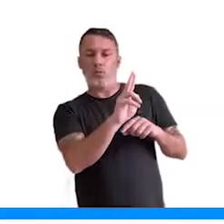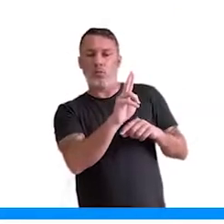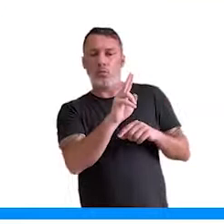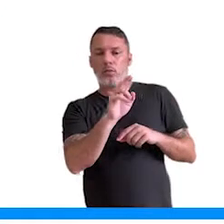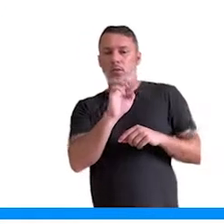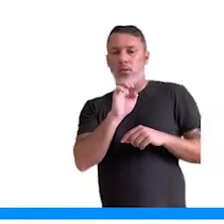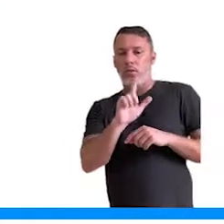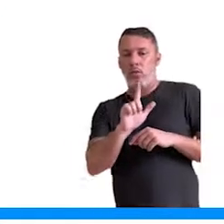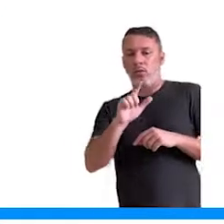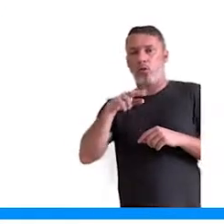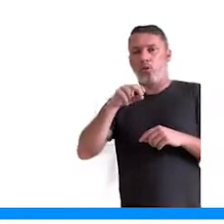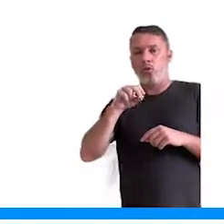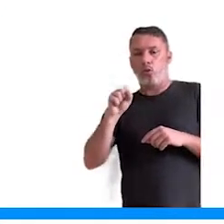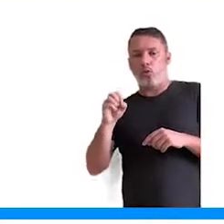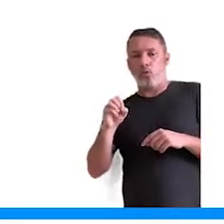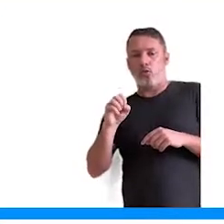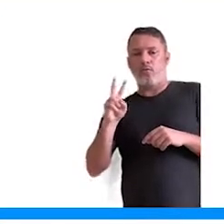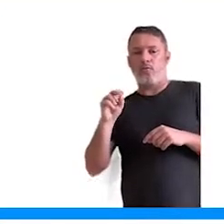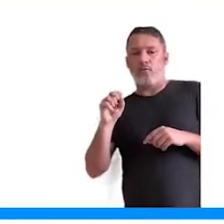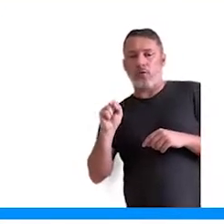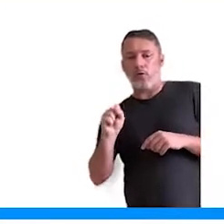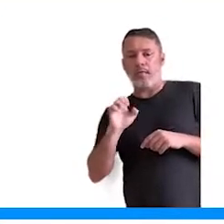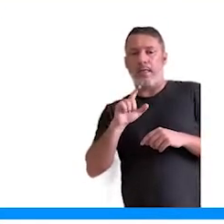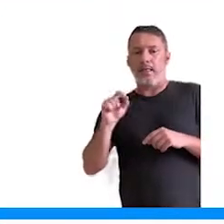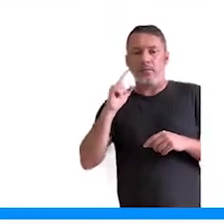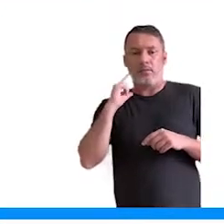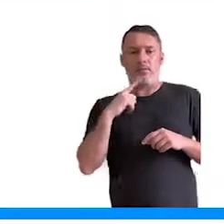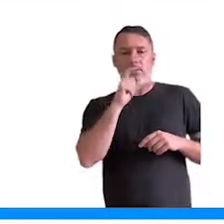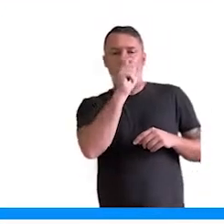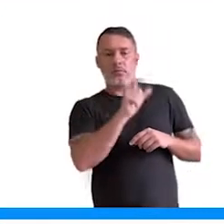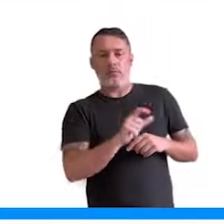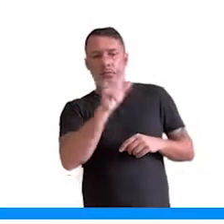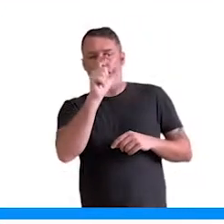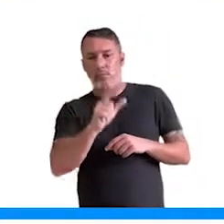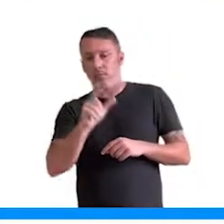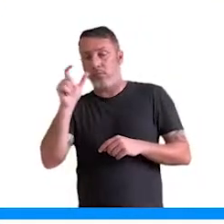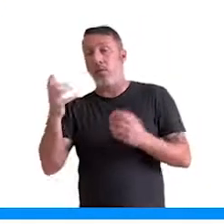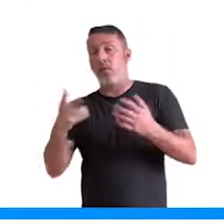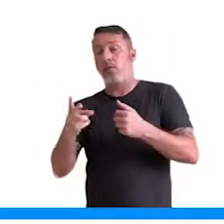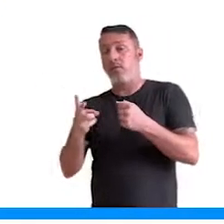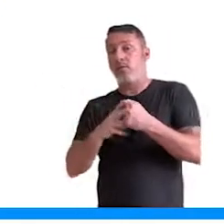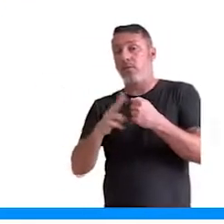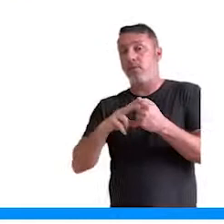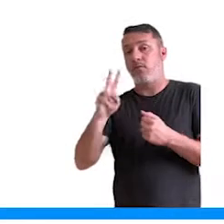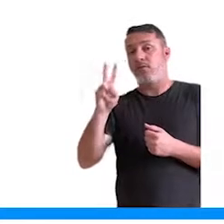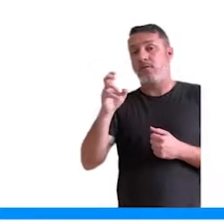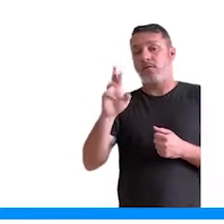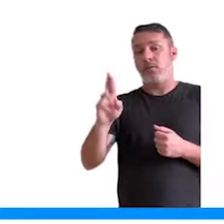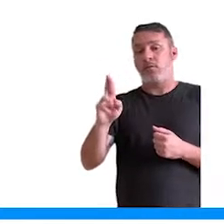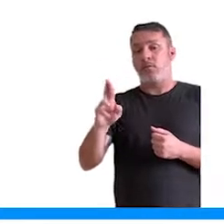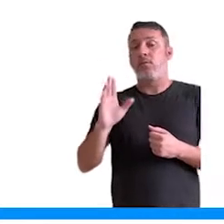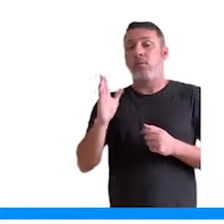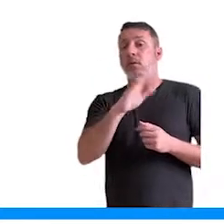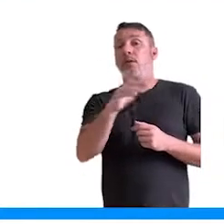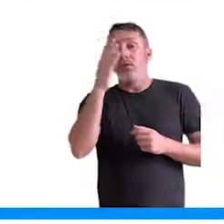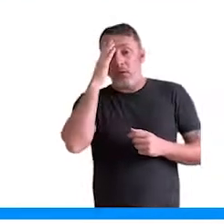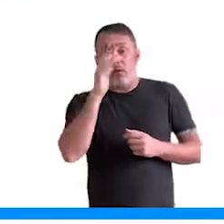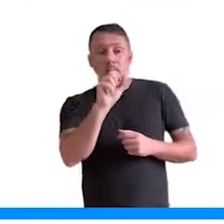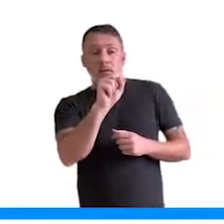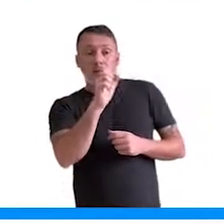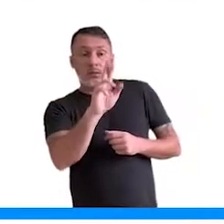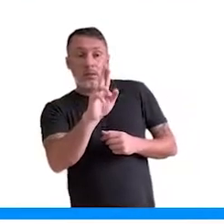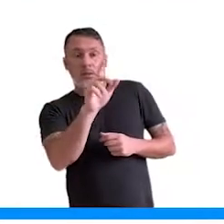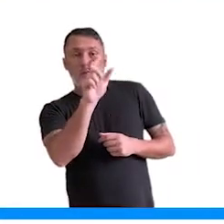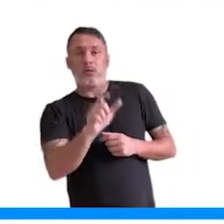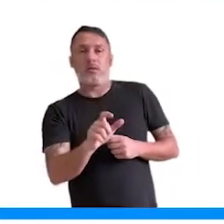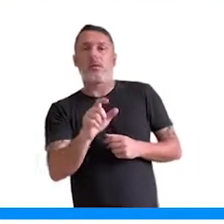seamos nosotros, sed vosotros e sean ustedes. Bien? Esse sed aí